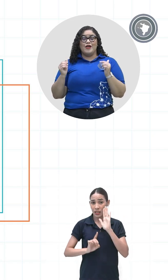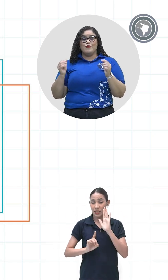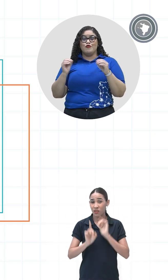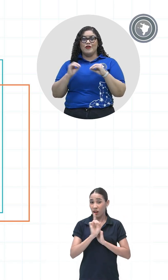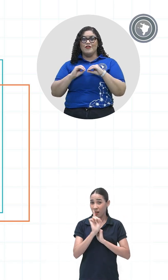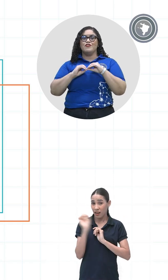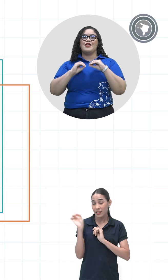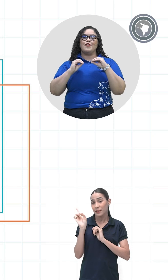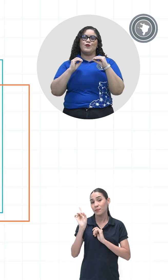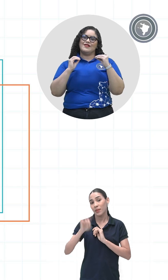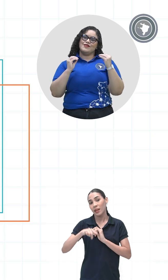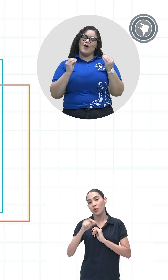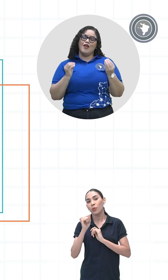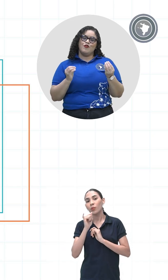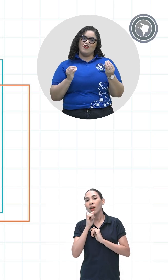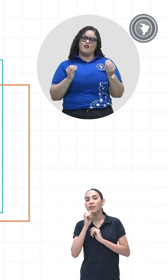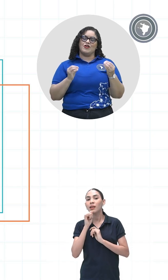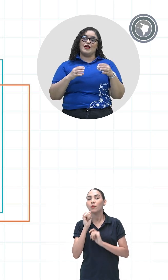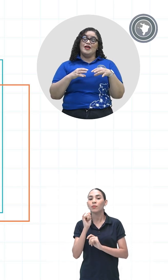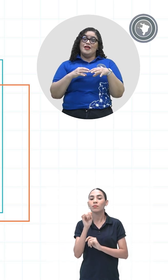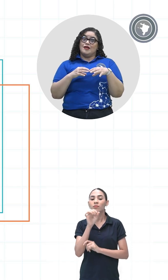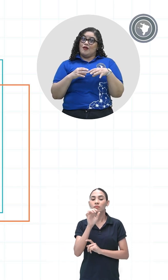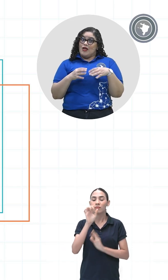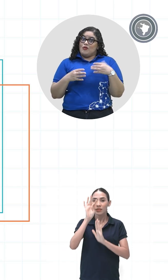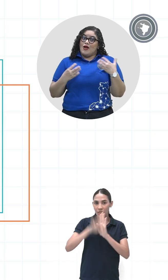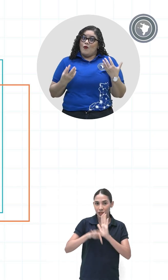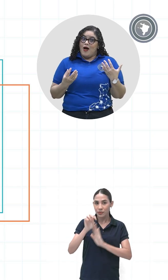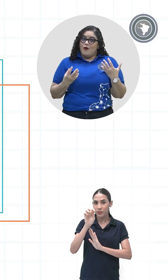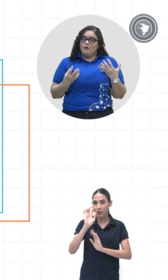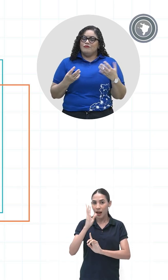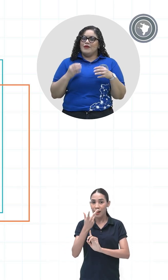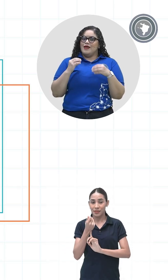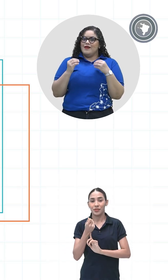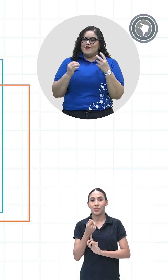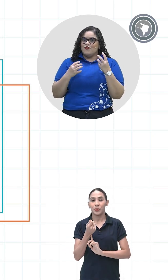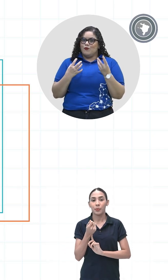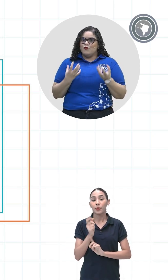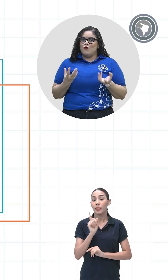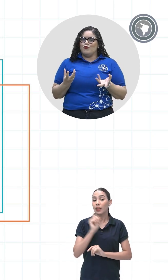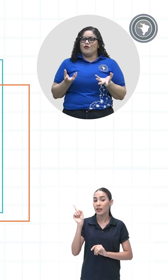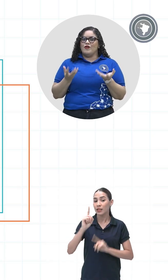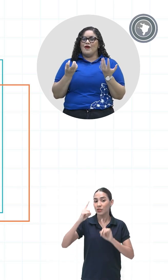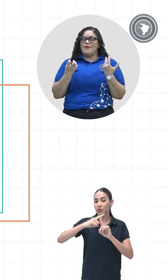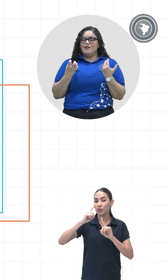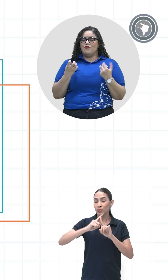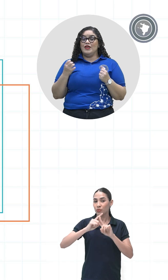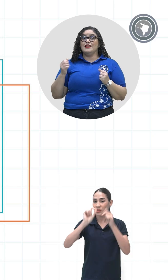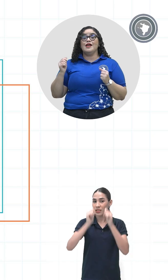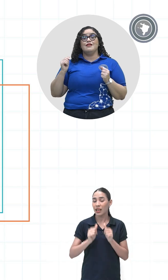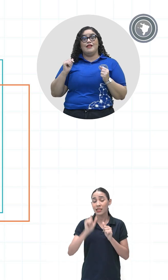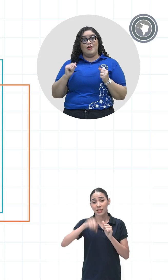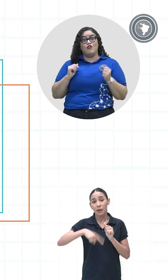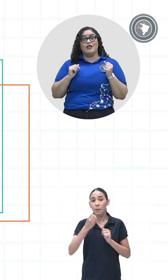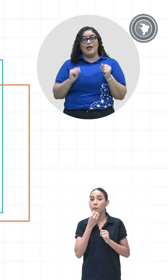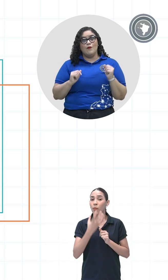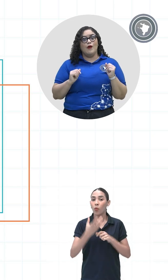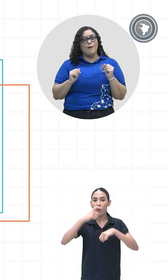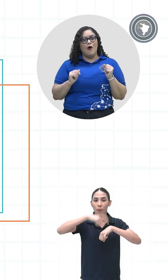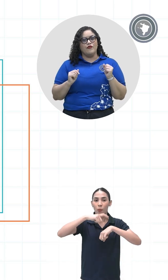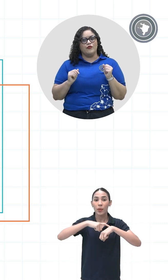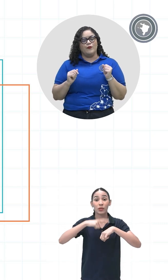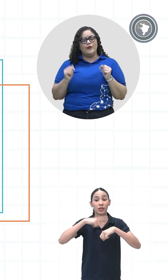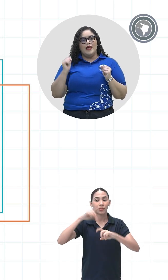nós estamos diante da expressão artística, na qual esse tipo de construção é bem-vinda, desde que